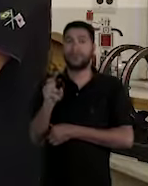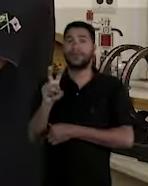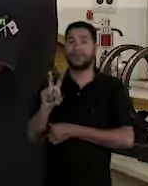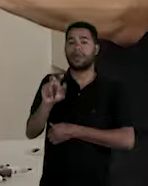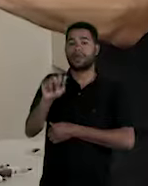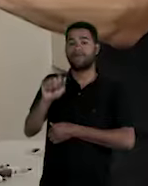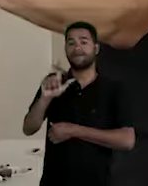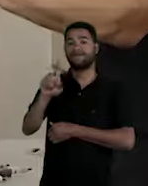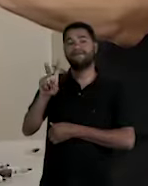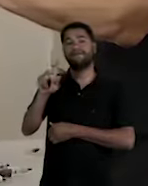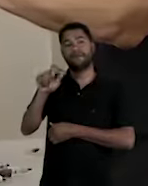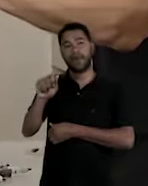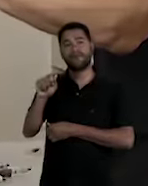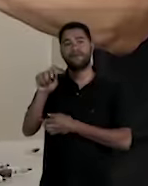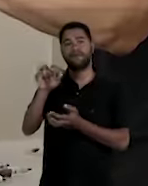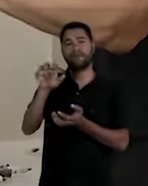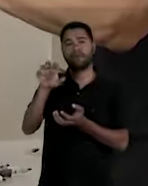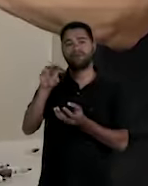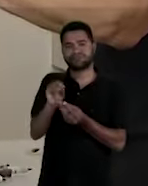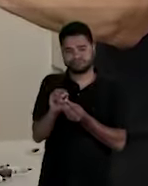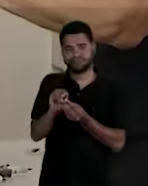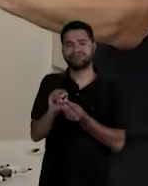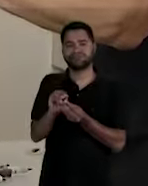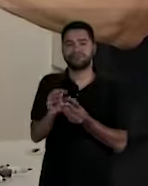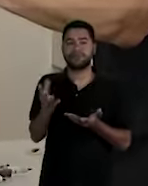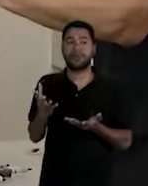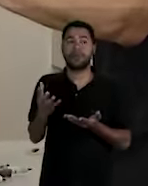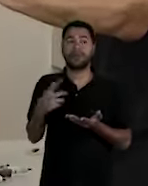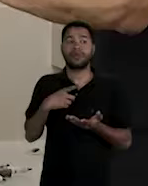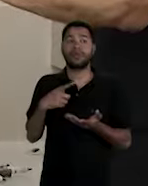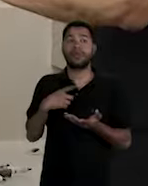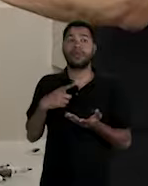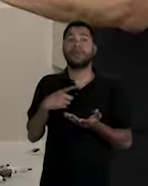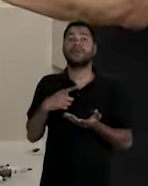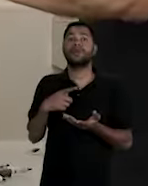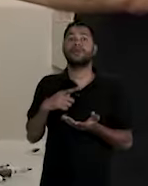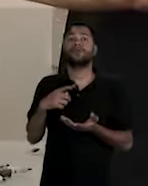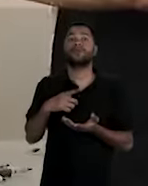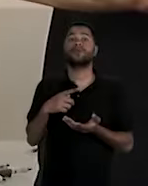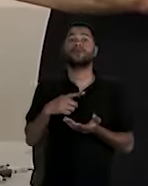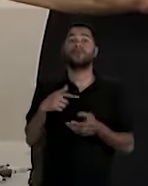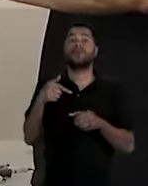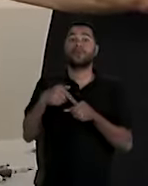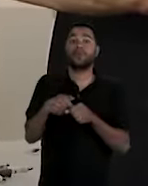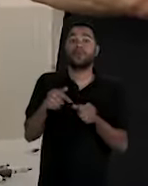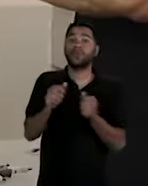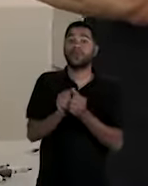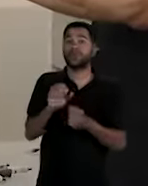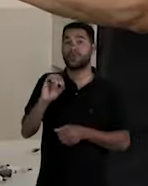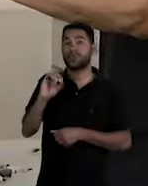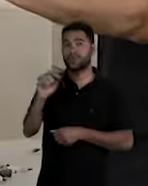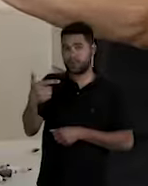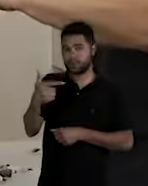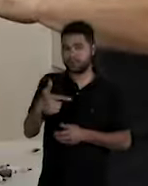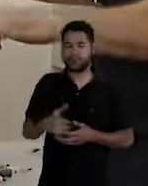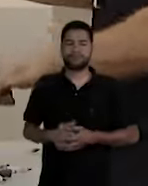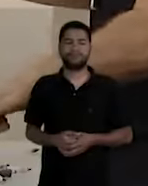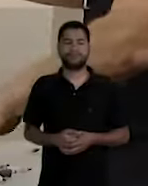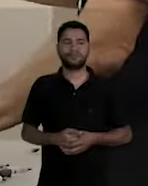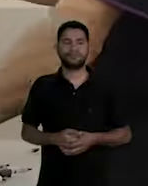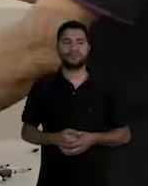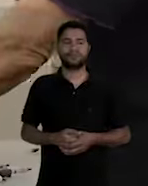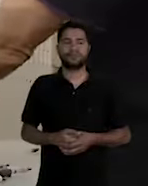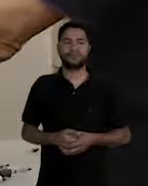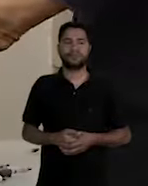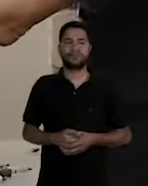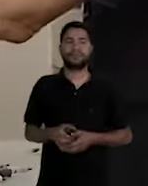se fecha. Então nós temos aqui dentro preso agora o combustível com oxigênio. E